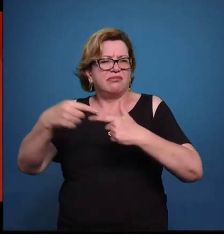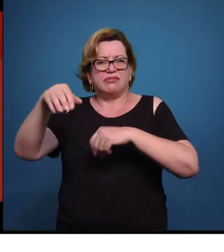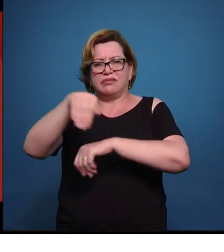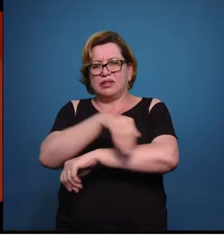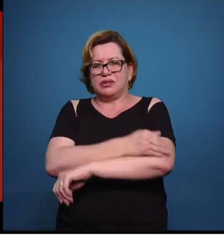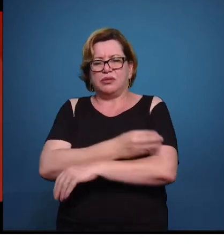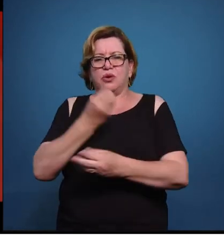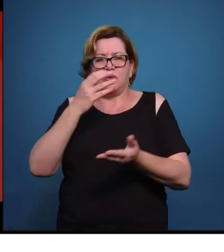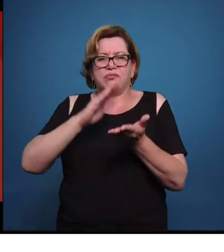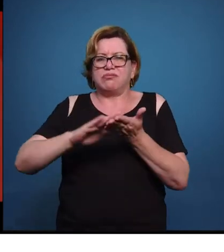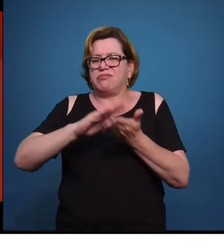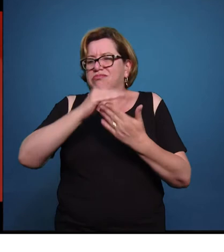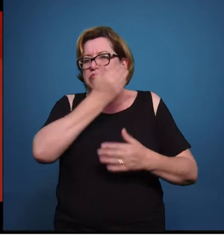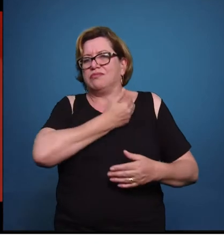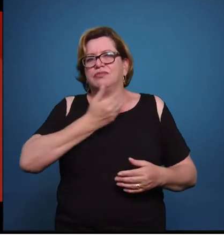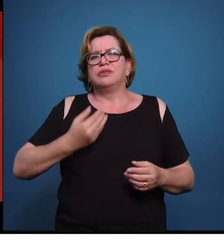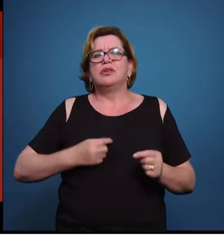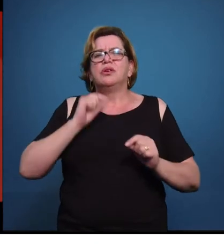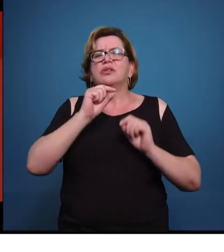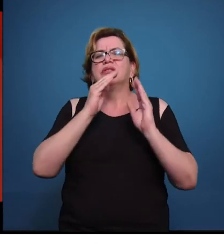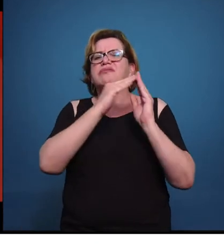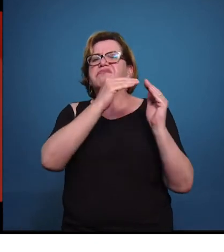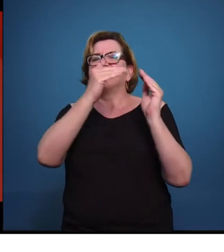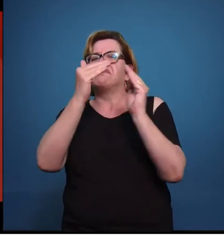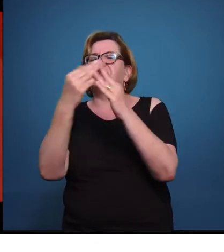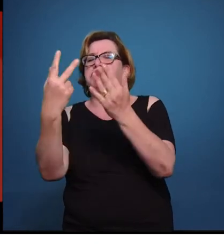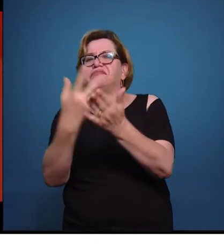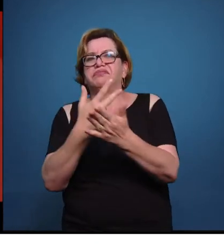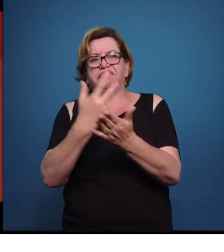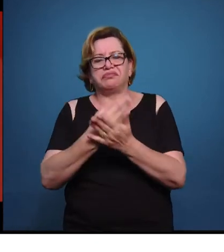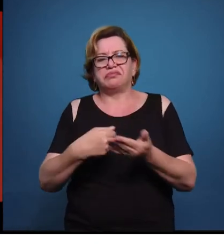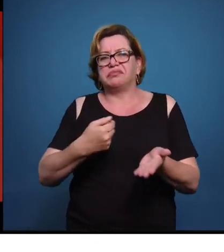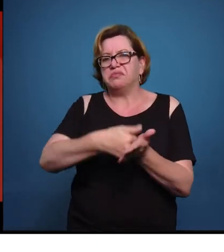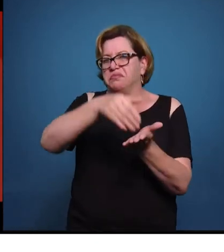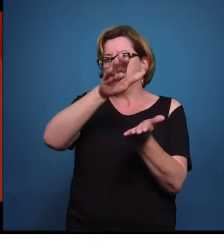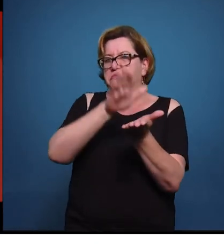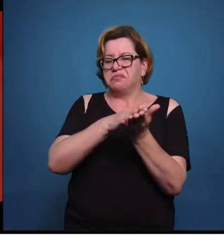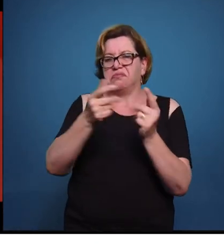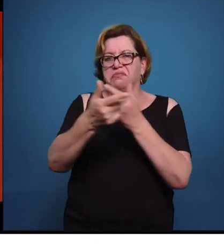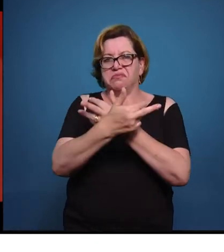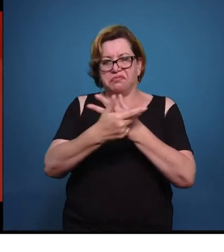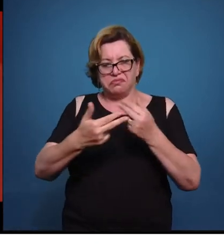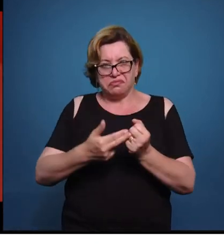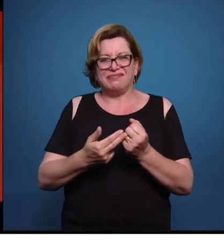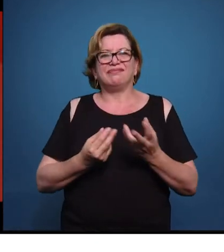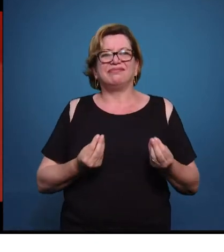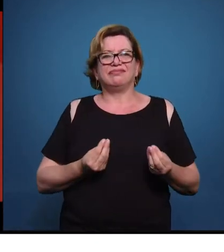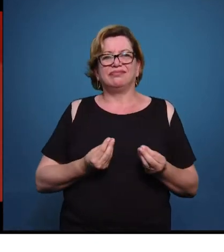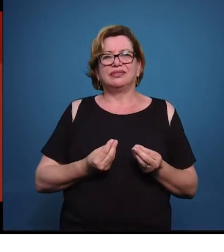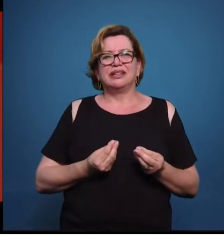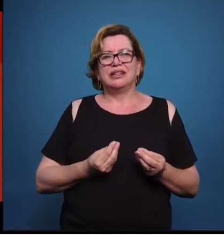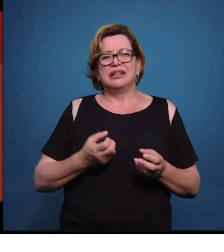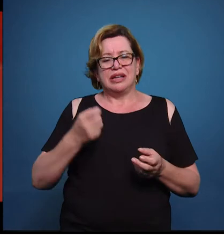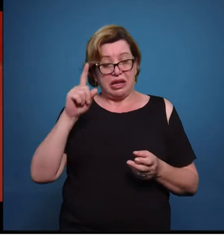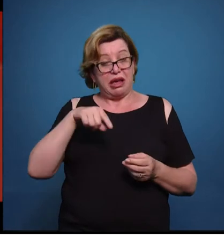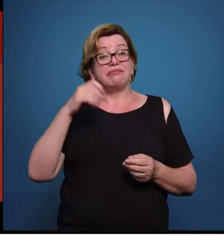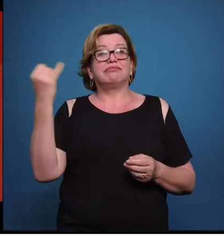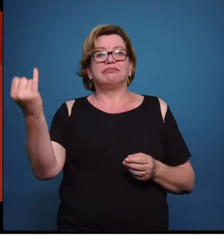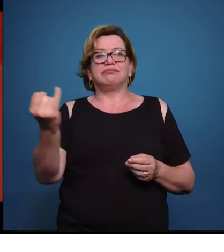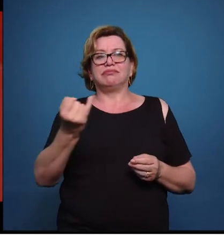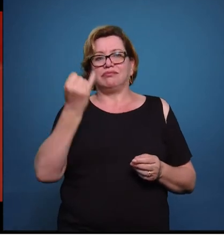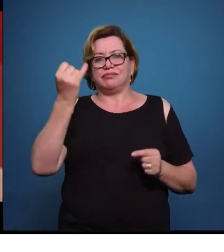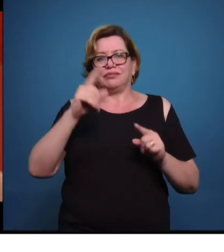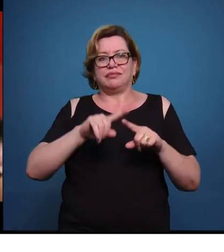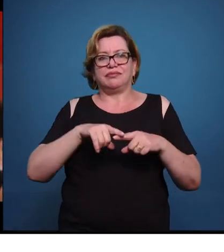públicos, aquilo que os nossos vizinhos estão fazendo errado, as infrações de trânsito e assim por diante. Isso é importante,